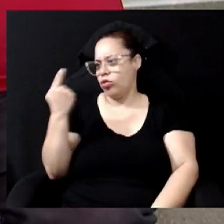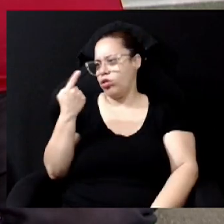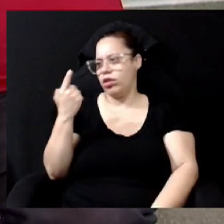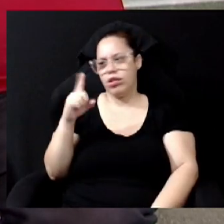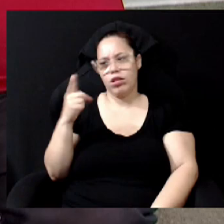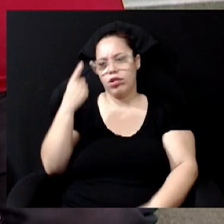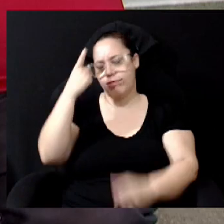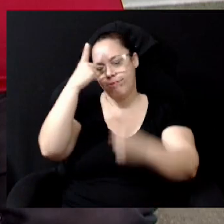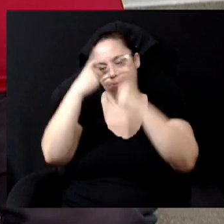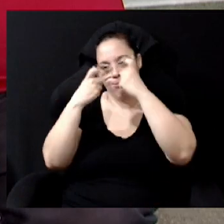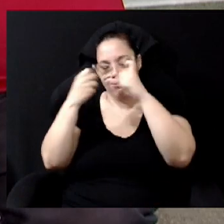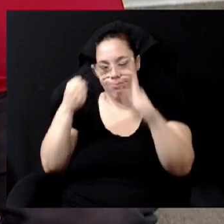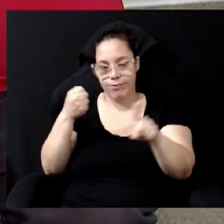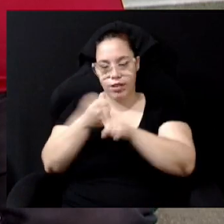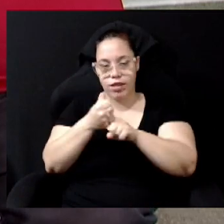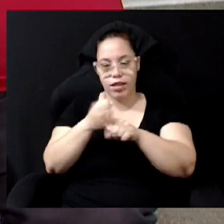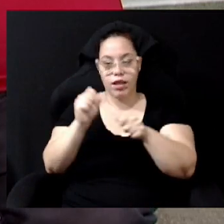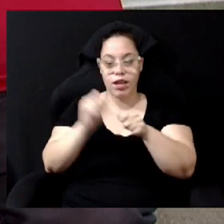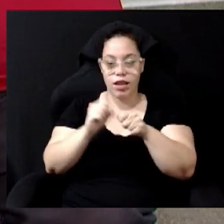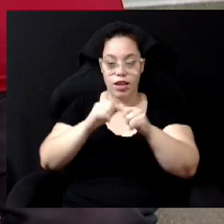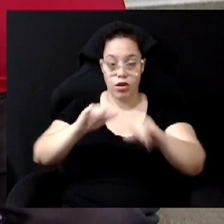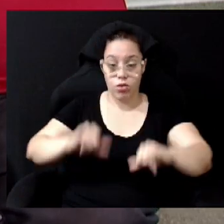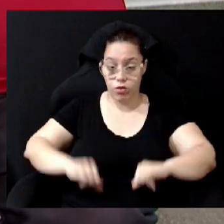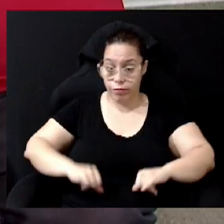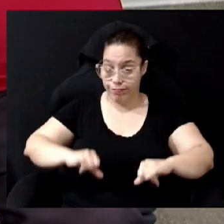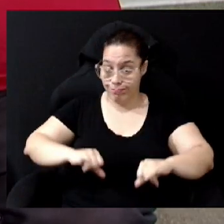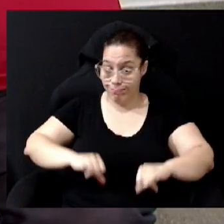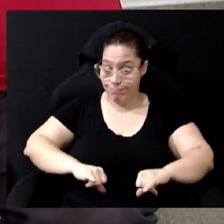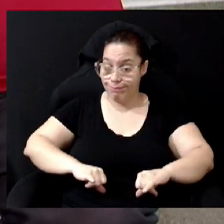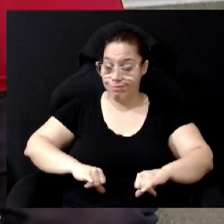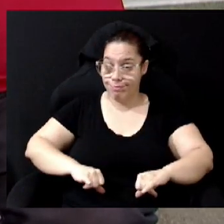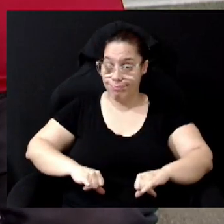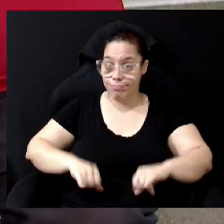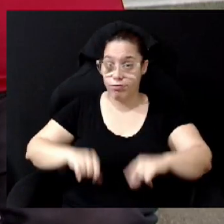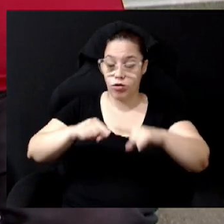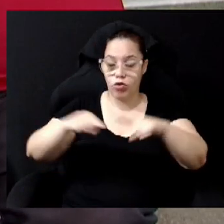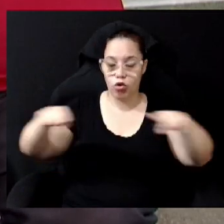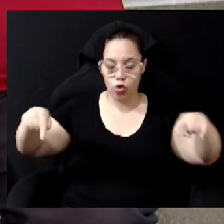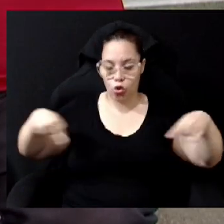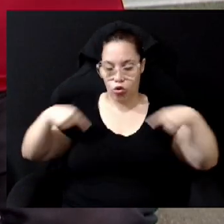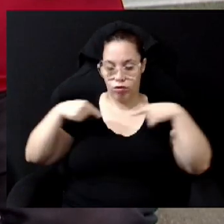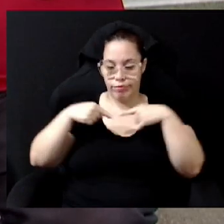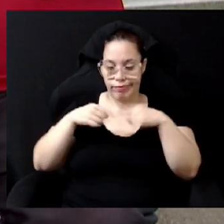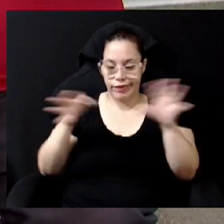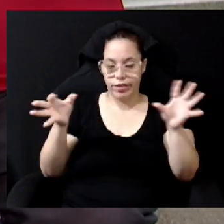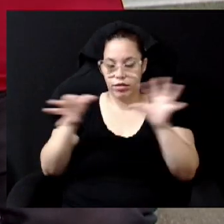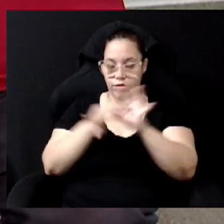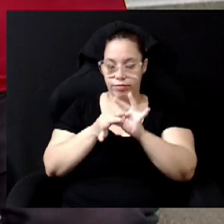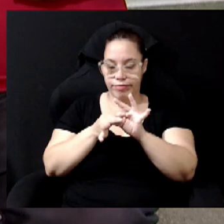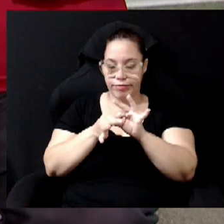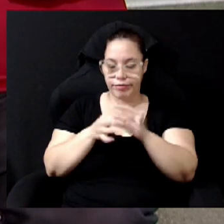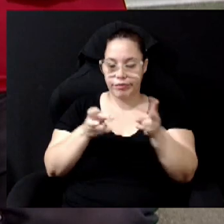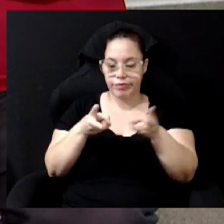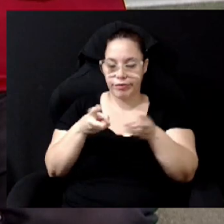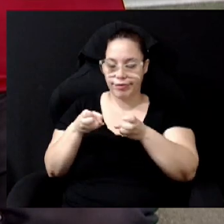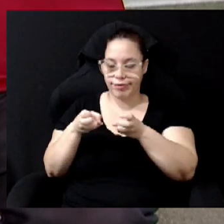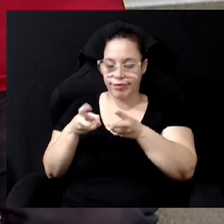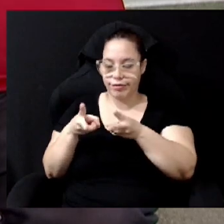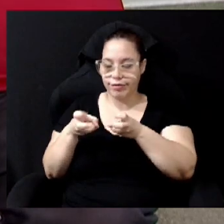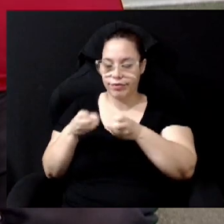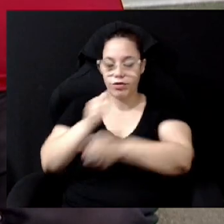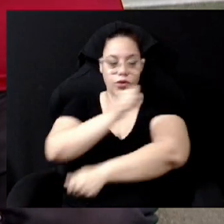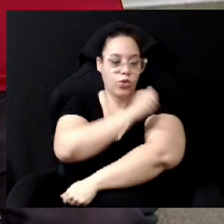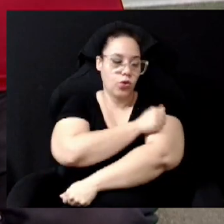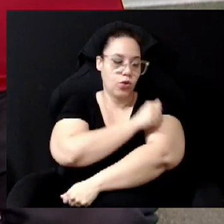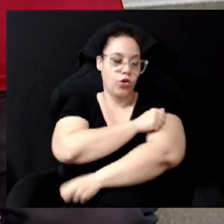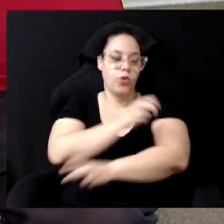quem cometeu, quem sofreu, a vítima, o agressor e o entorno de todo mundo. A gente é interconectado. Quando a gente percebe isso, quando o aluno percebe isso, a